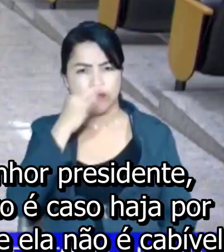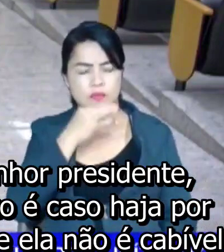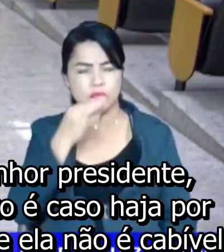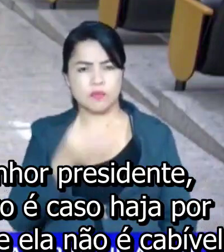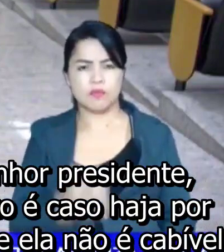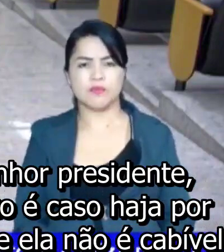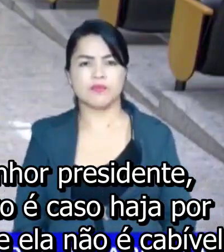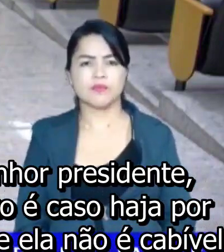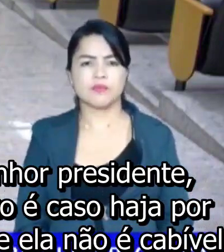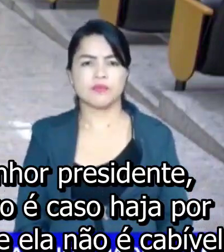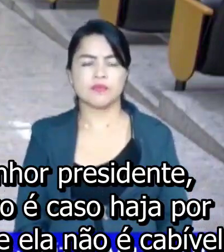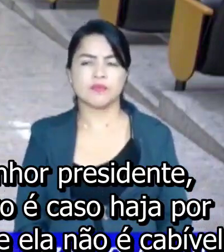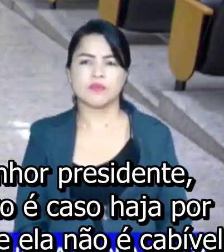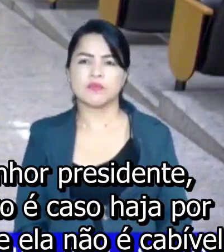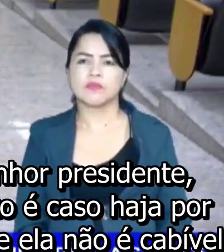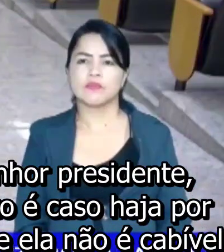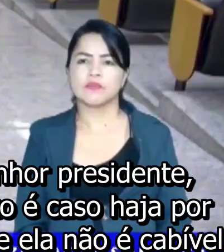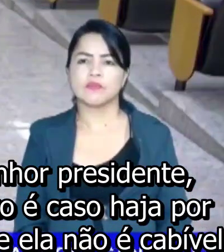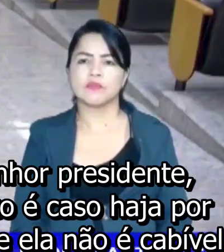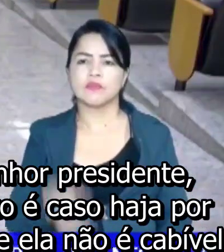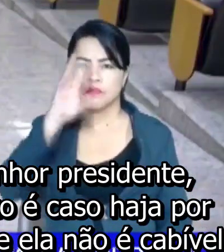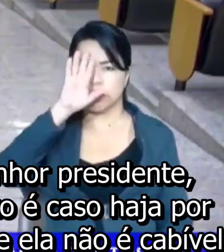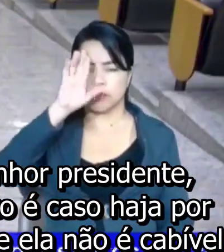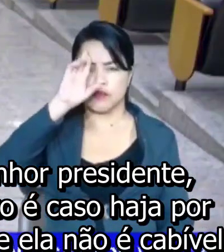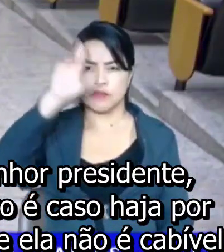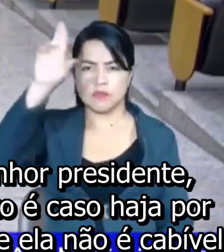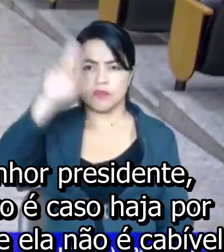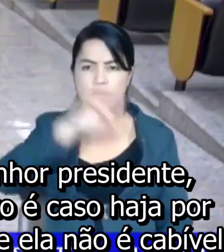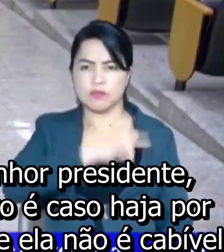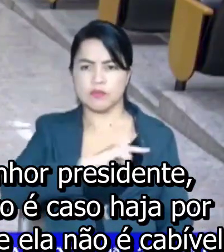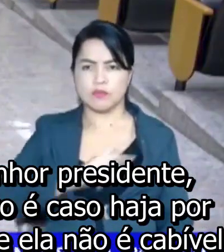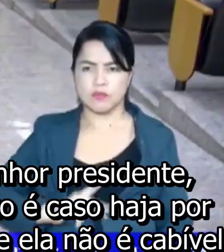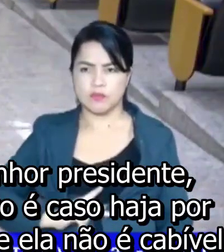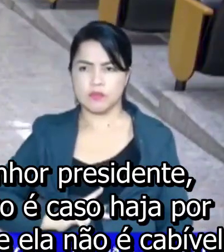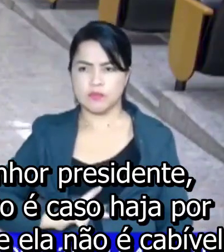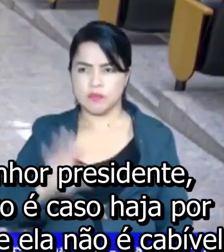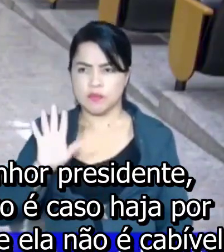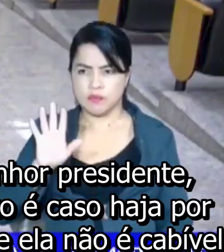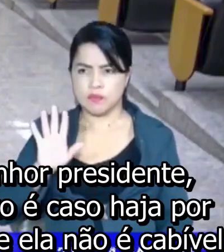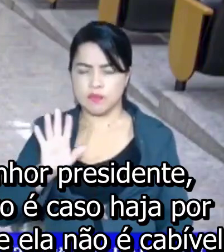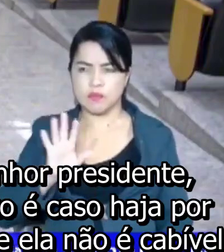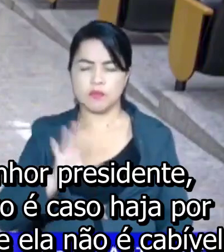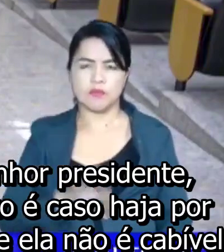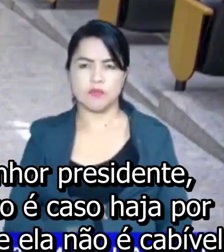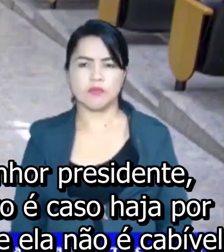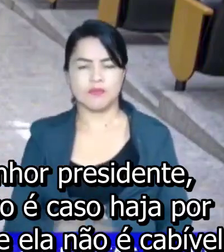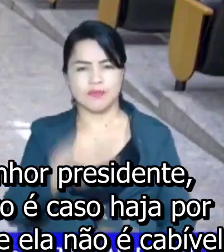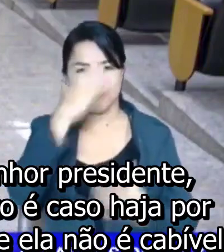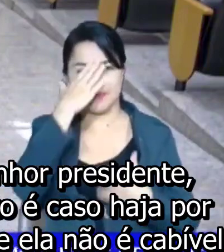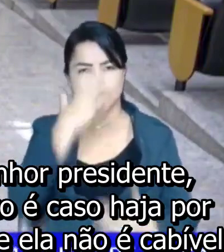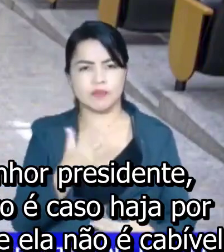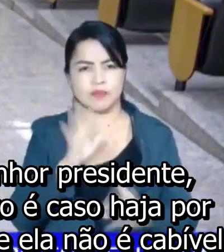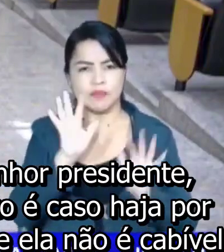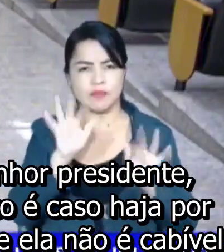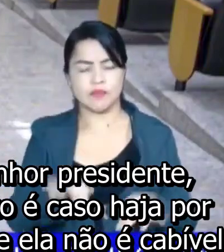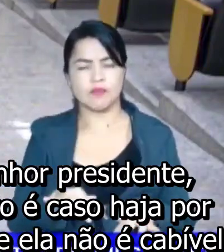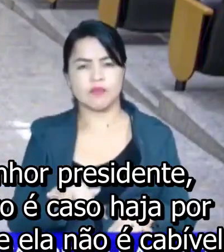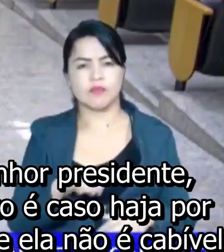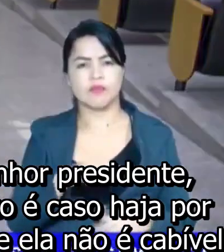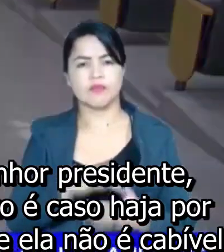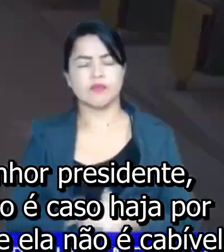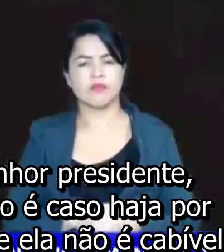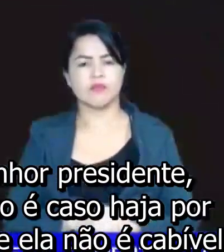relatora juíza Paola. Senhor presidente, o senhor Pois não. permite? Por não, doutor Pablo. Obrigado. Só para fazer um esclarecimento,